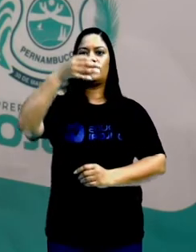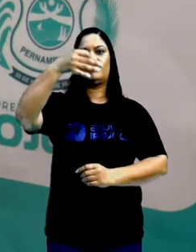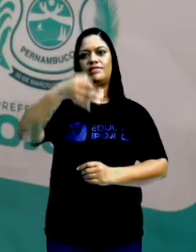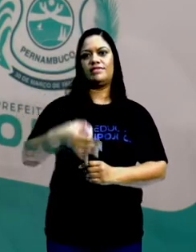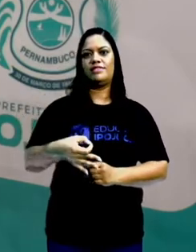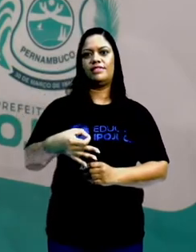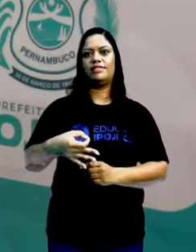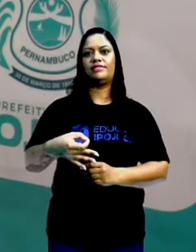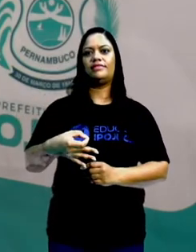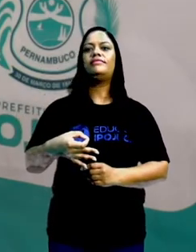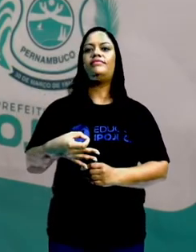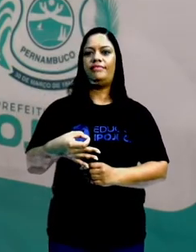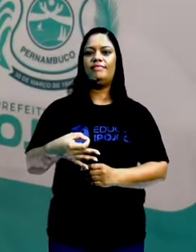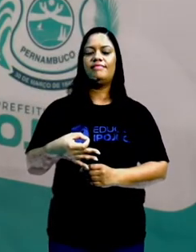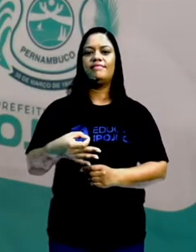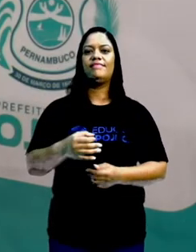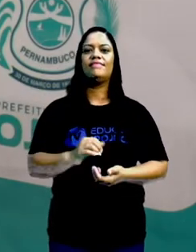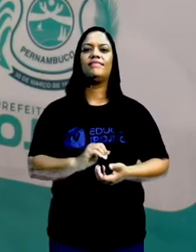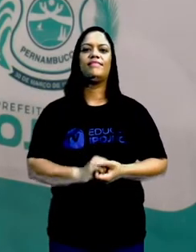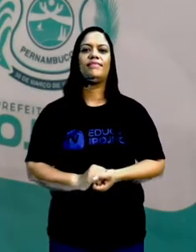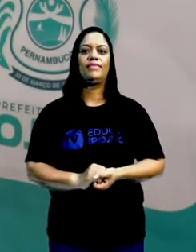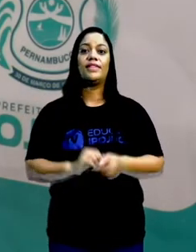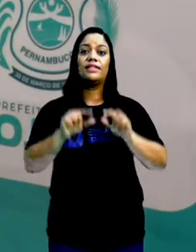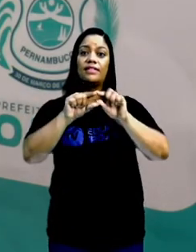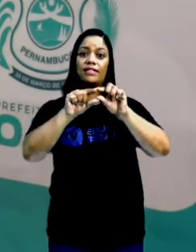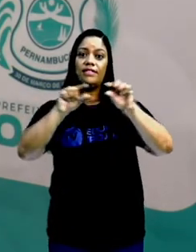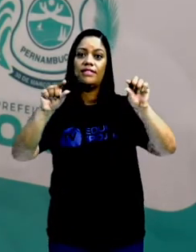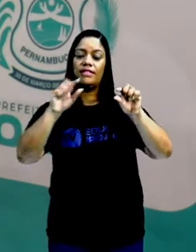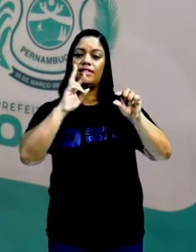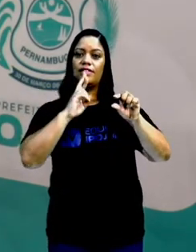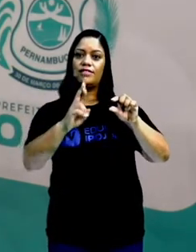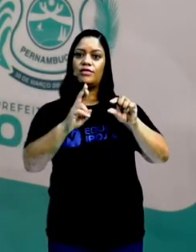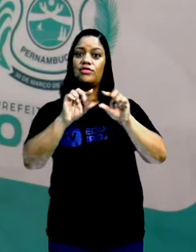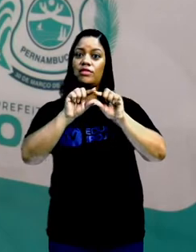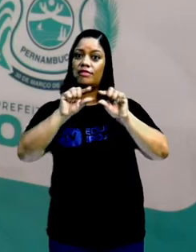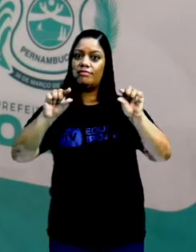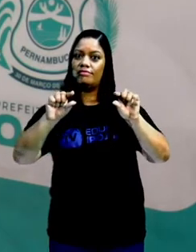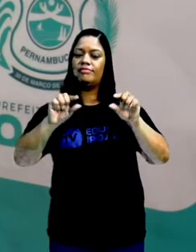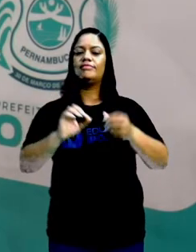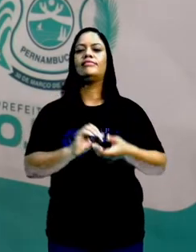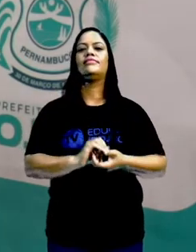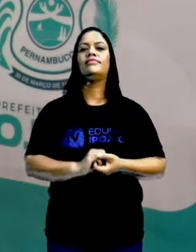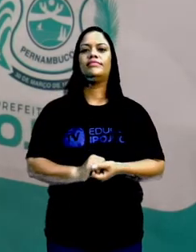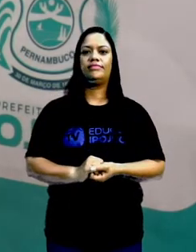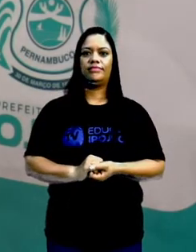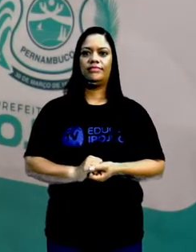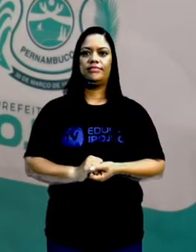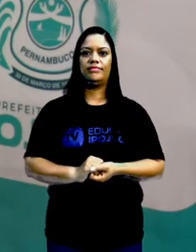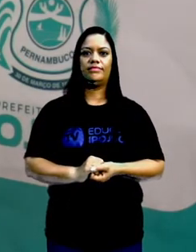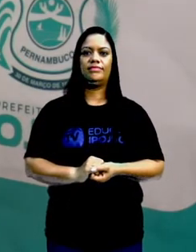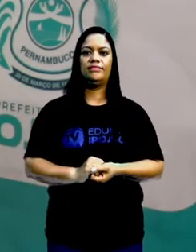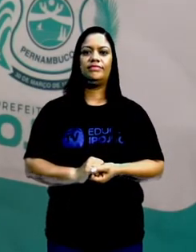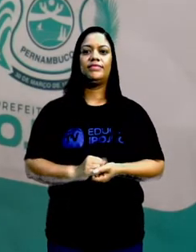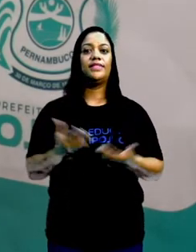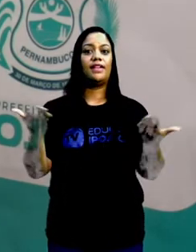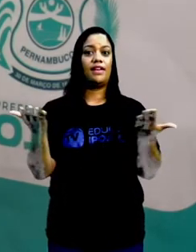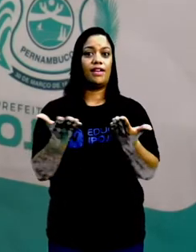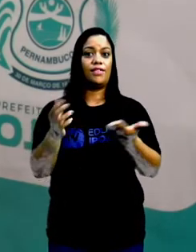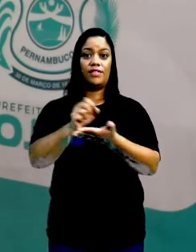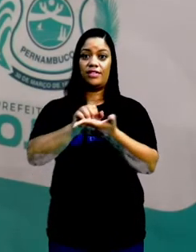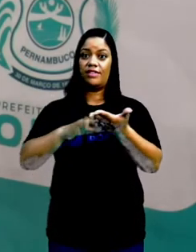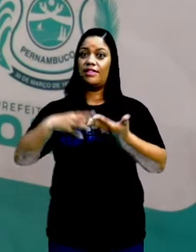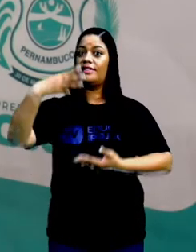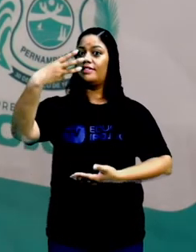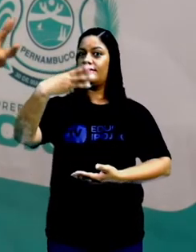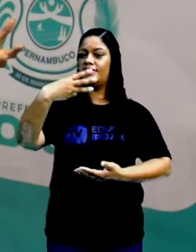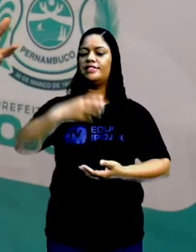correto e que você dê a resposta completa, certo? Vamos agora para a situação 3.